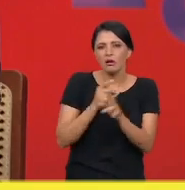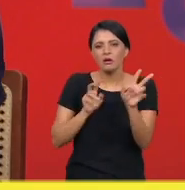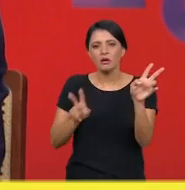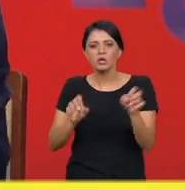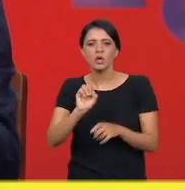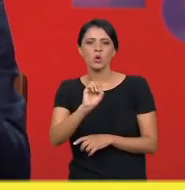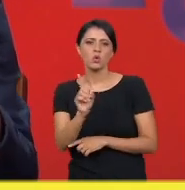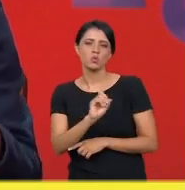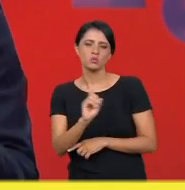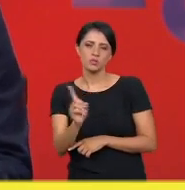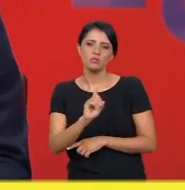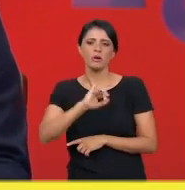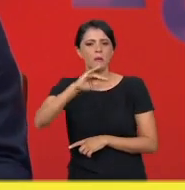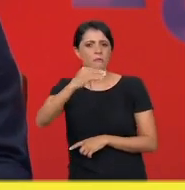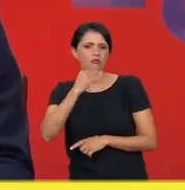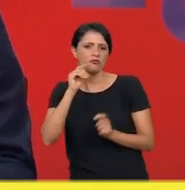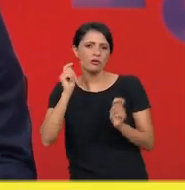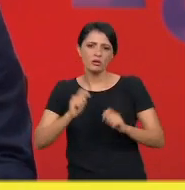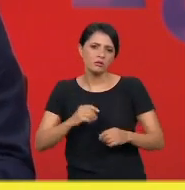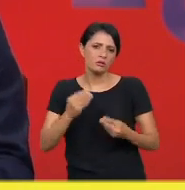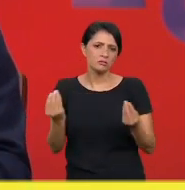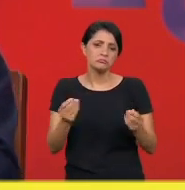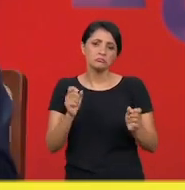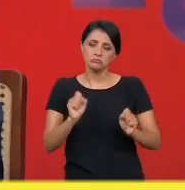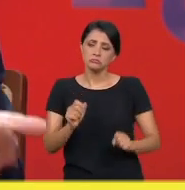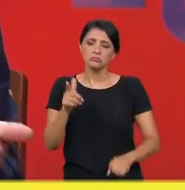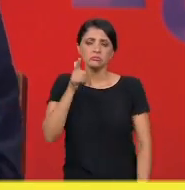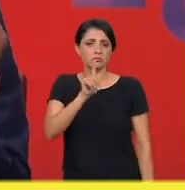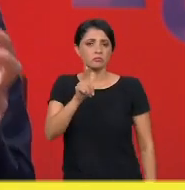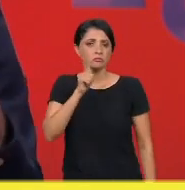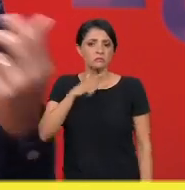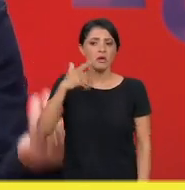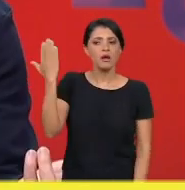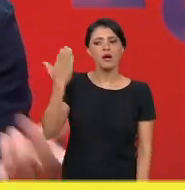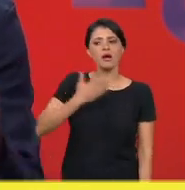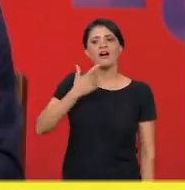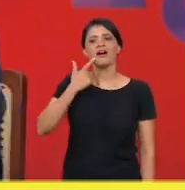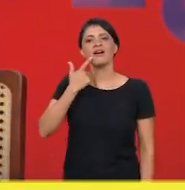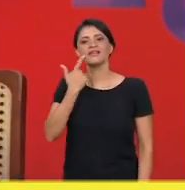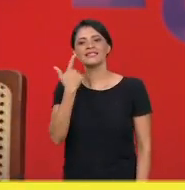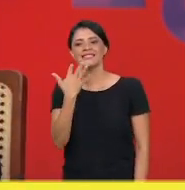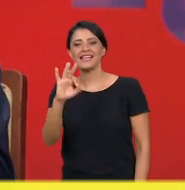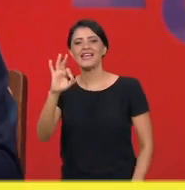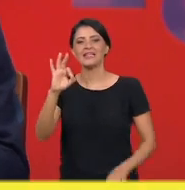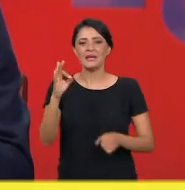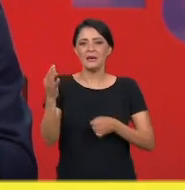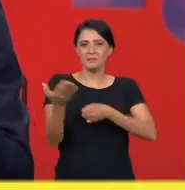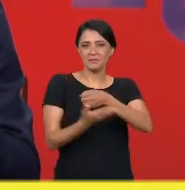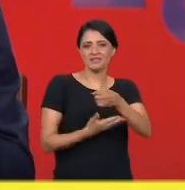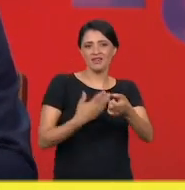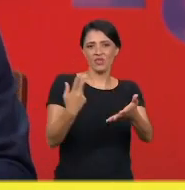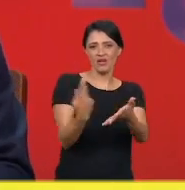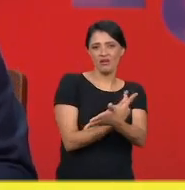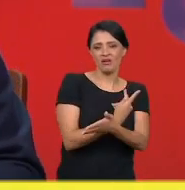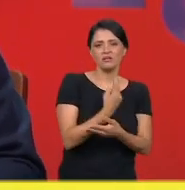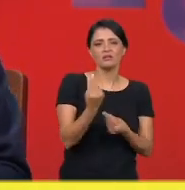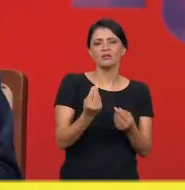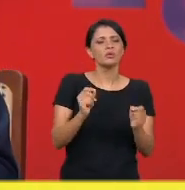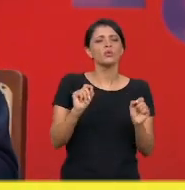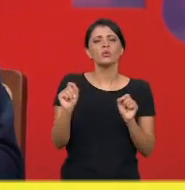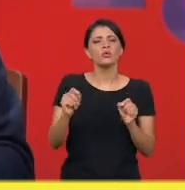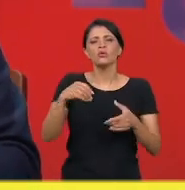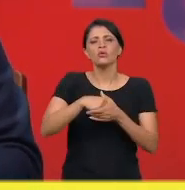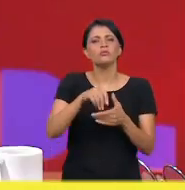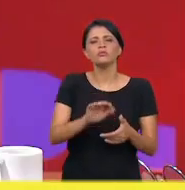ou não, isso tudo se aproveita de algum modo e você consegue confirmar, entre aspas, as corretas a partir das erradas. Como que funciona isso na